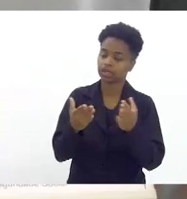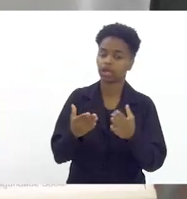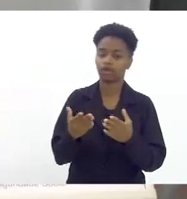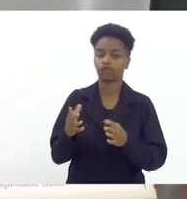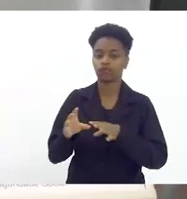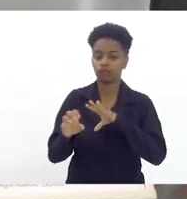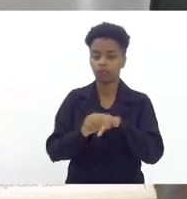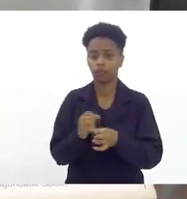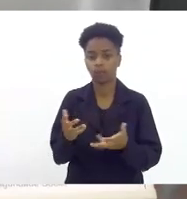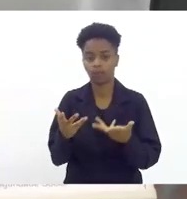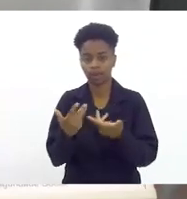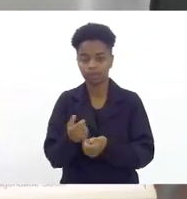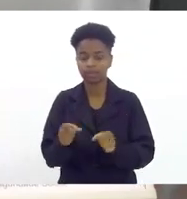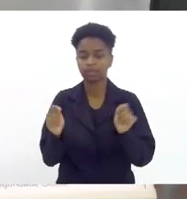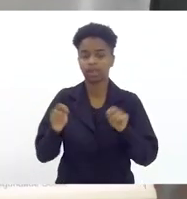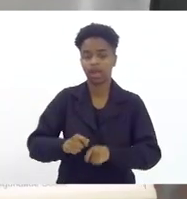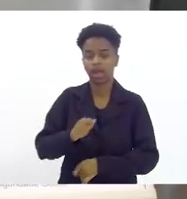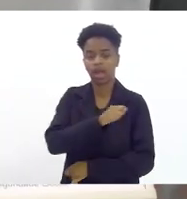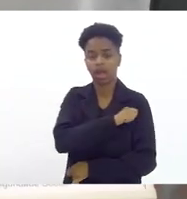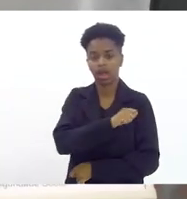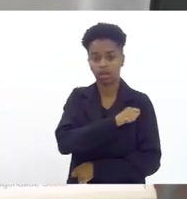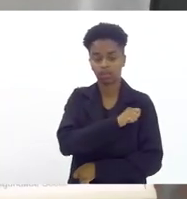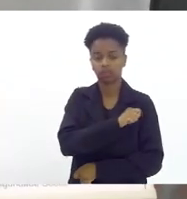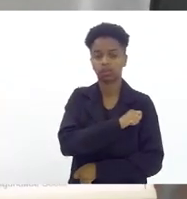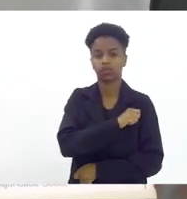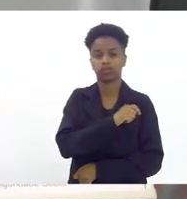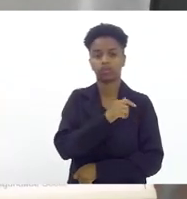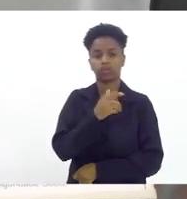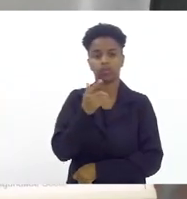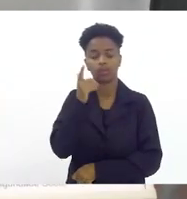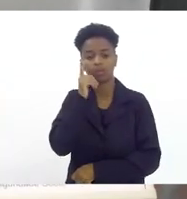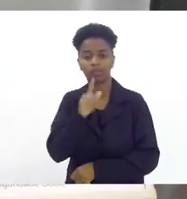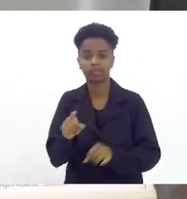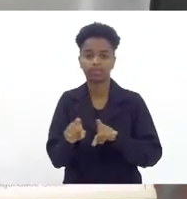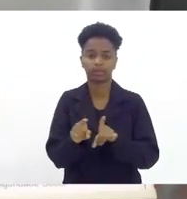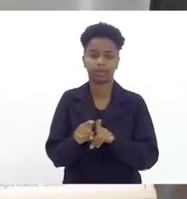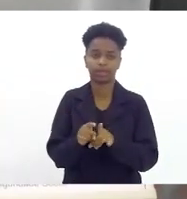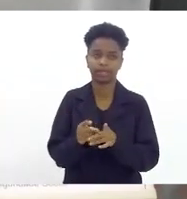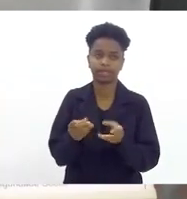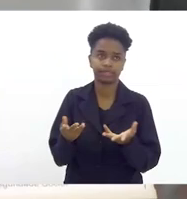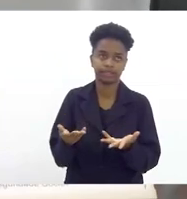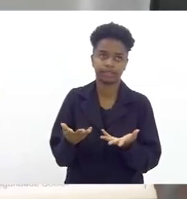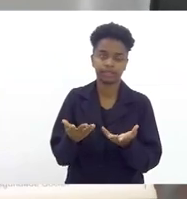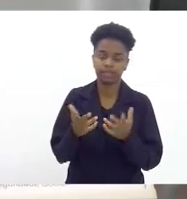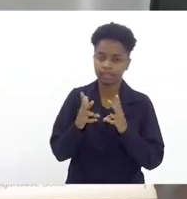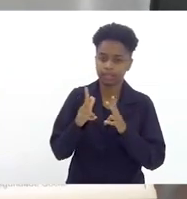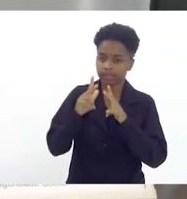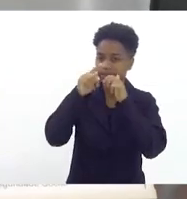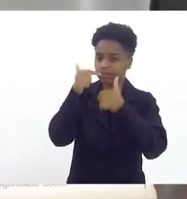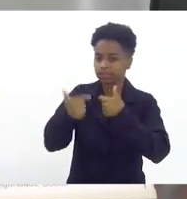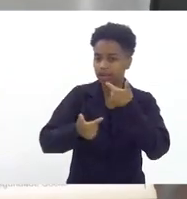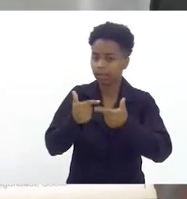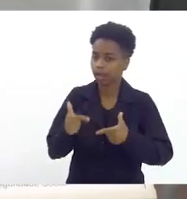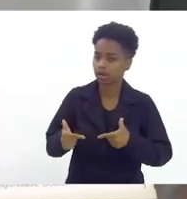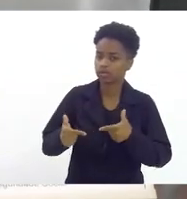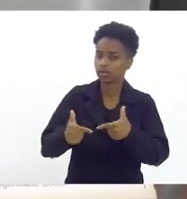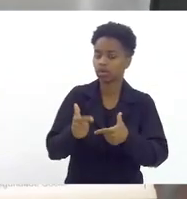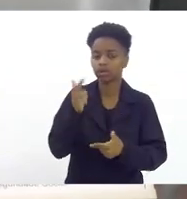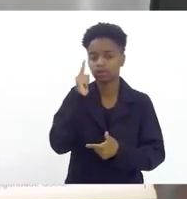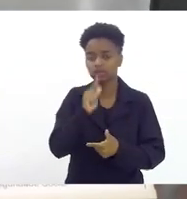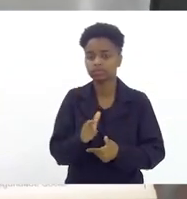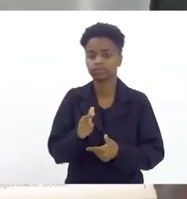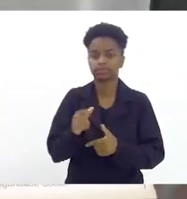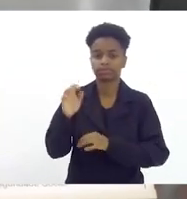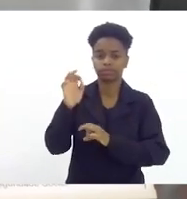para que as alunas e os alunos sejam também força de trabalho ativa na construção de um projeto